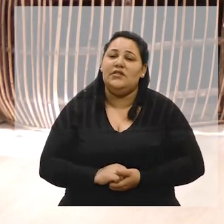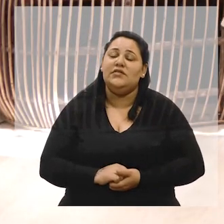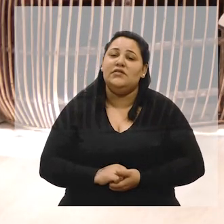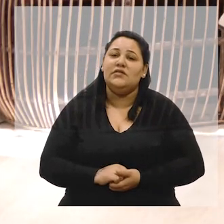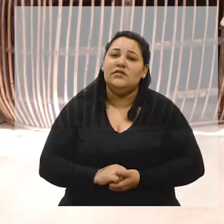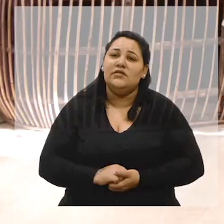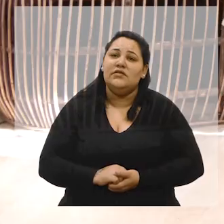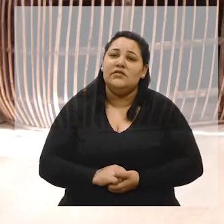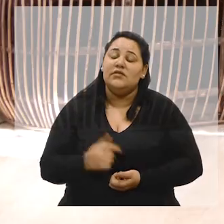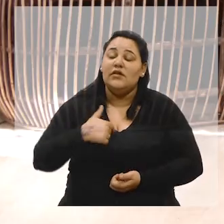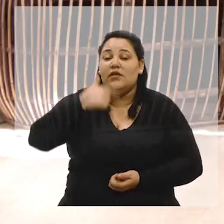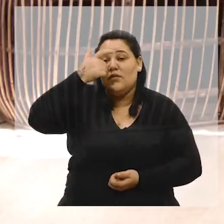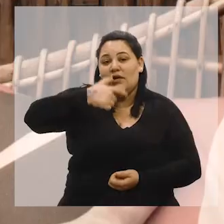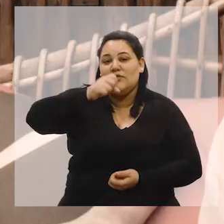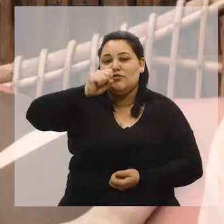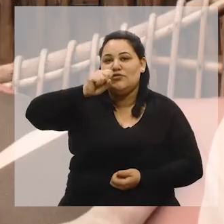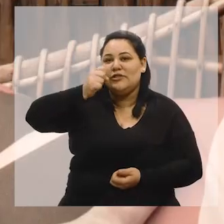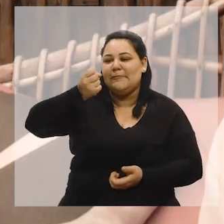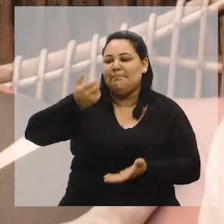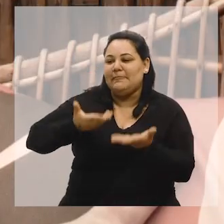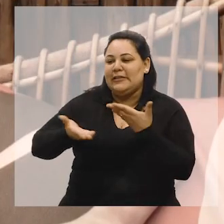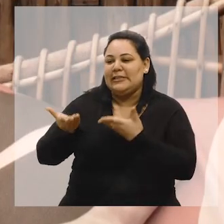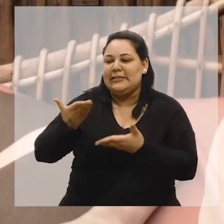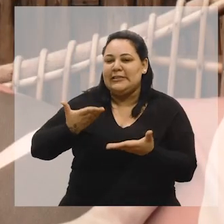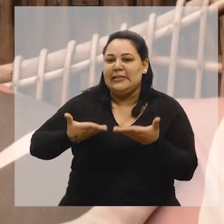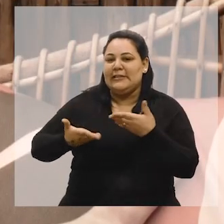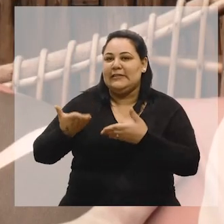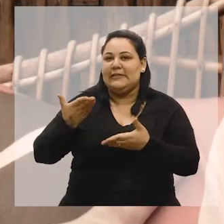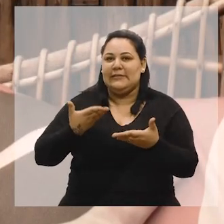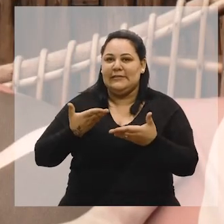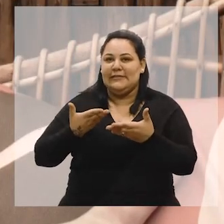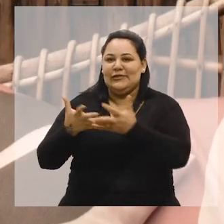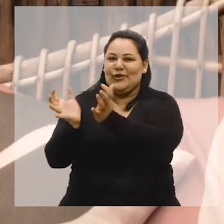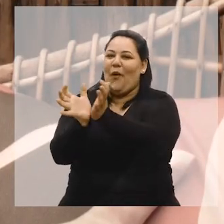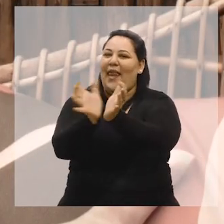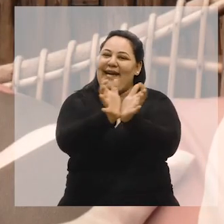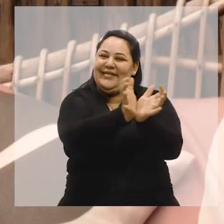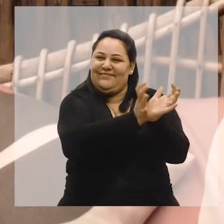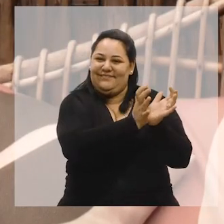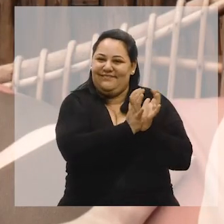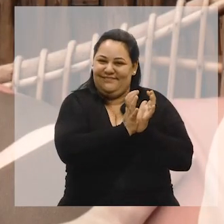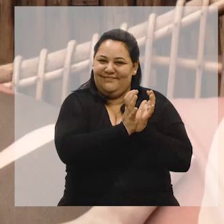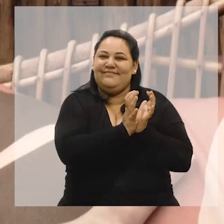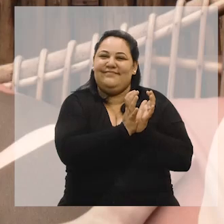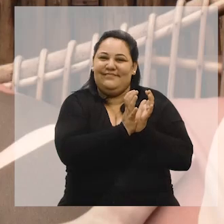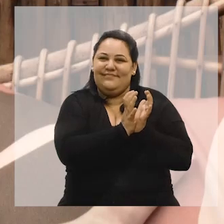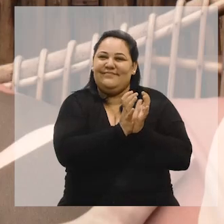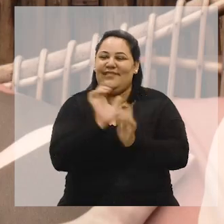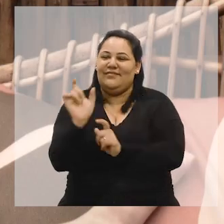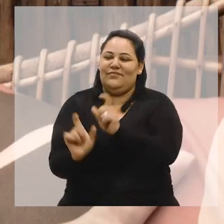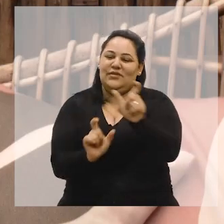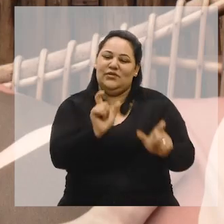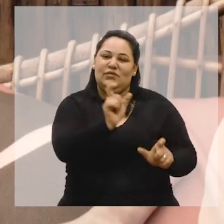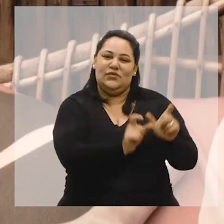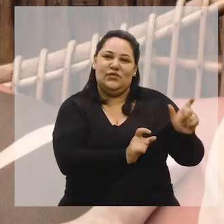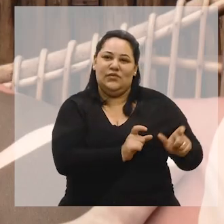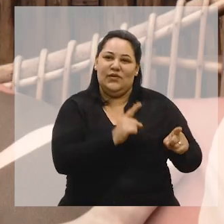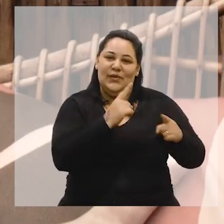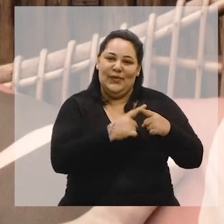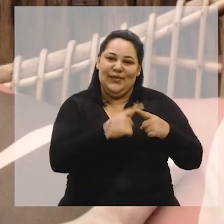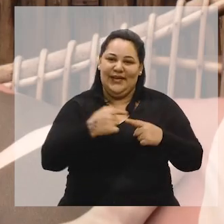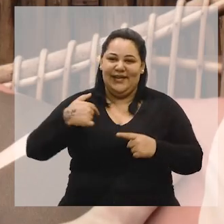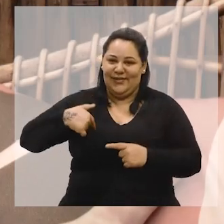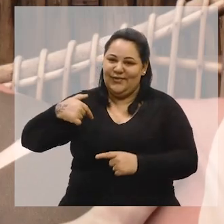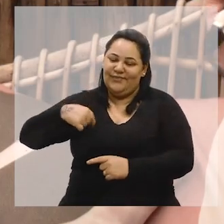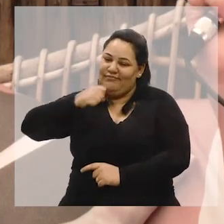foi lidar com os colegas, assim, sabe? Eu sou da